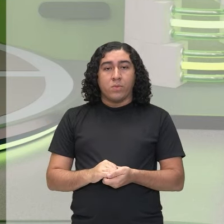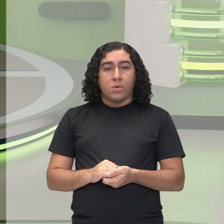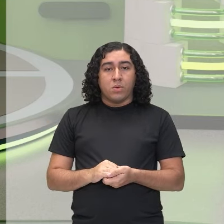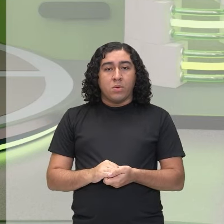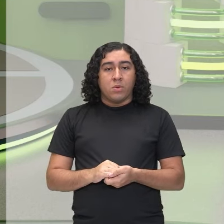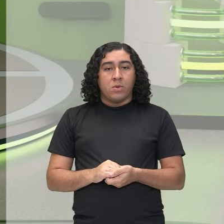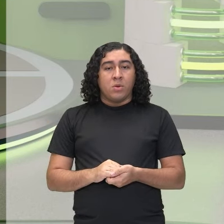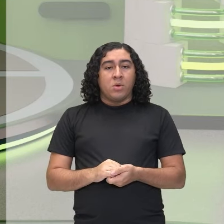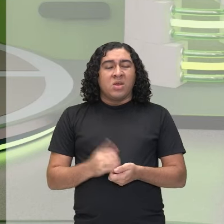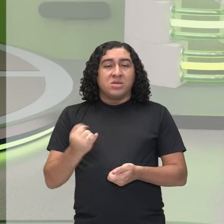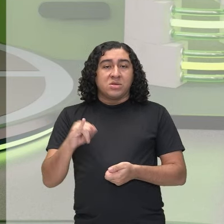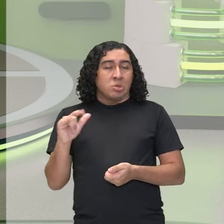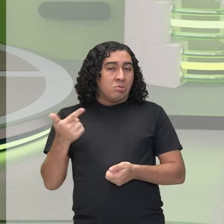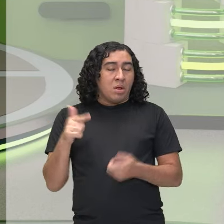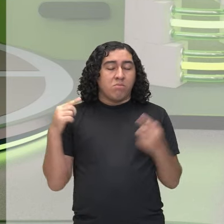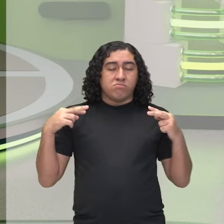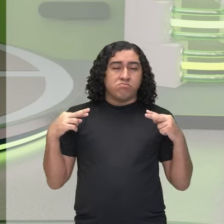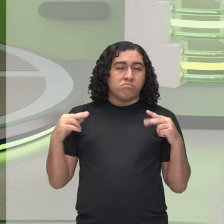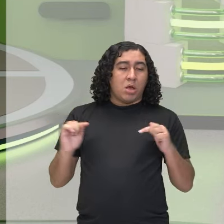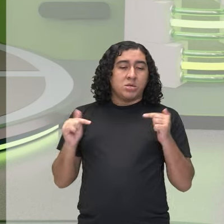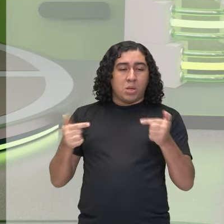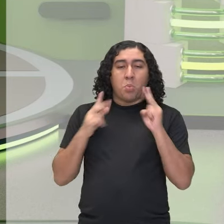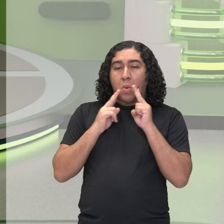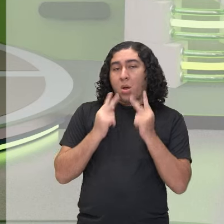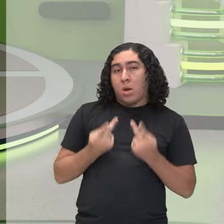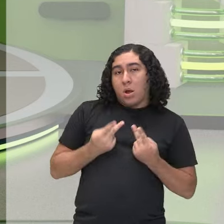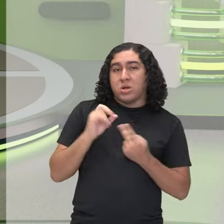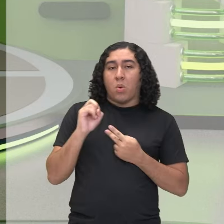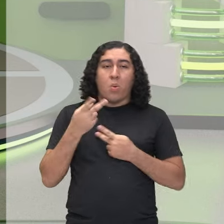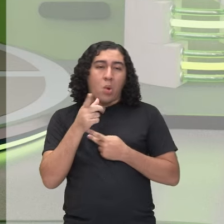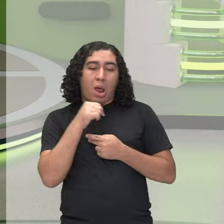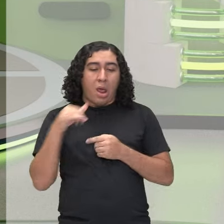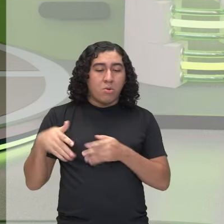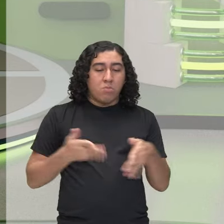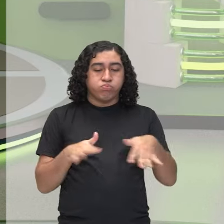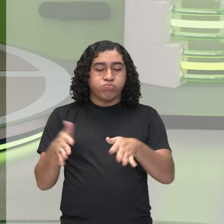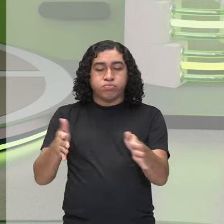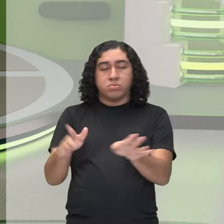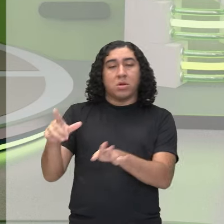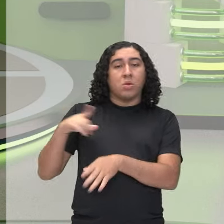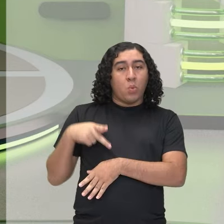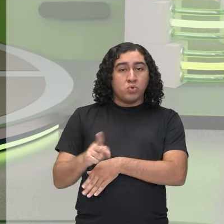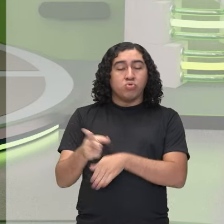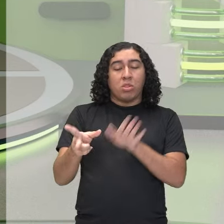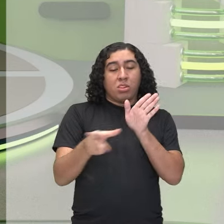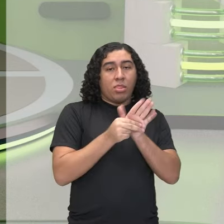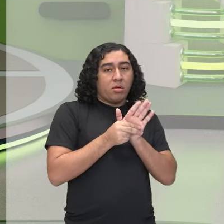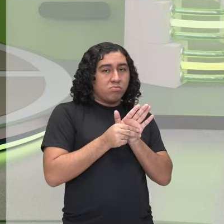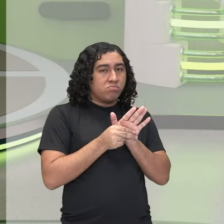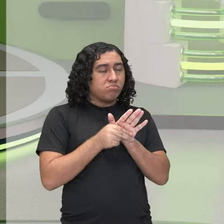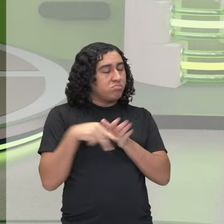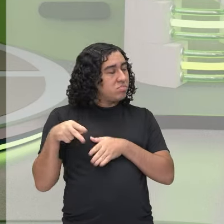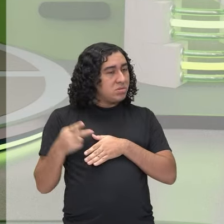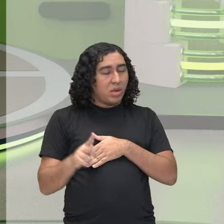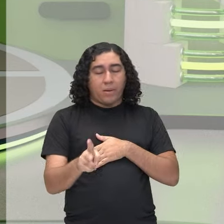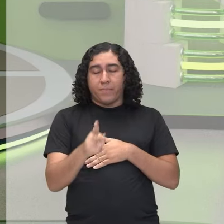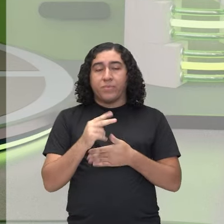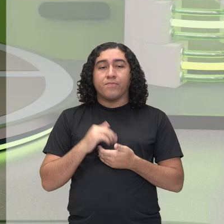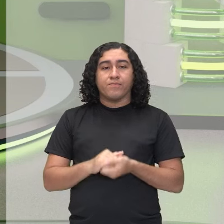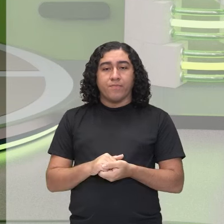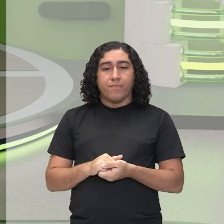tiver interferência humana, de correnteza, ele vai permanecer naquele local fixo, céssio, o tempo